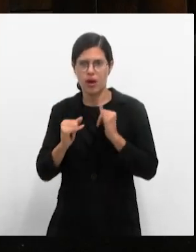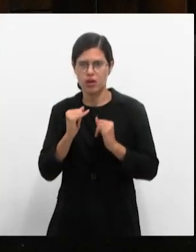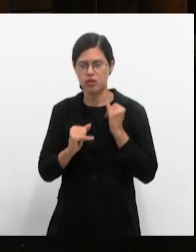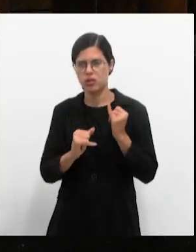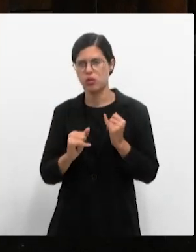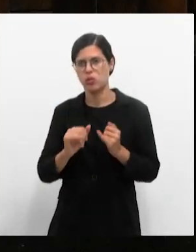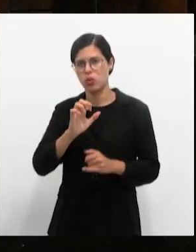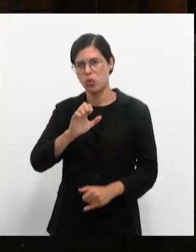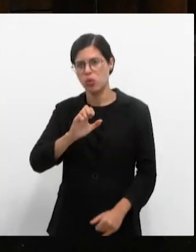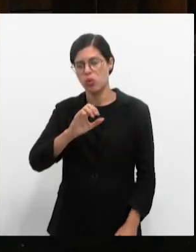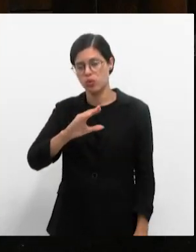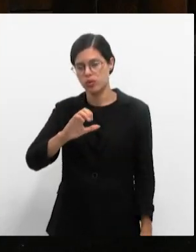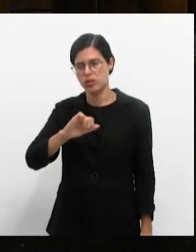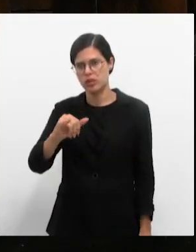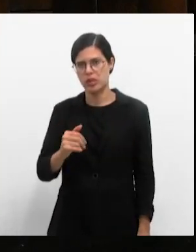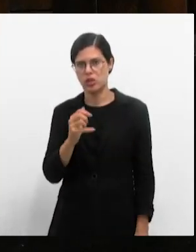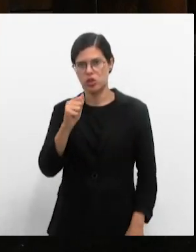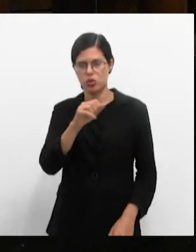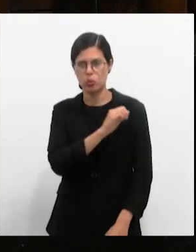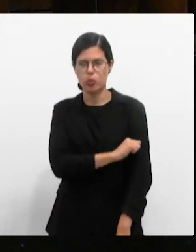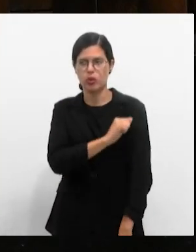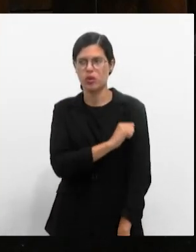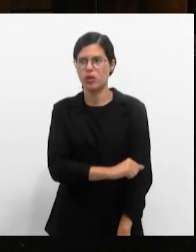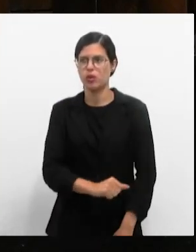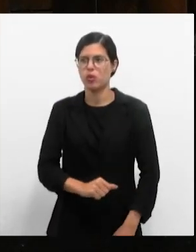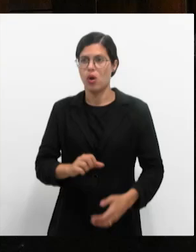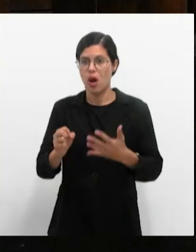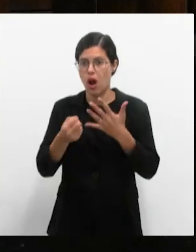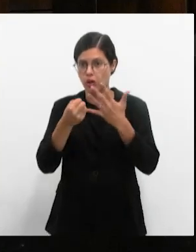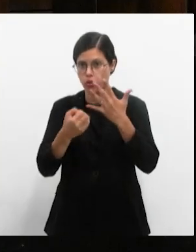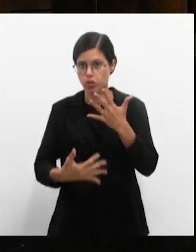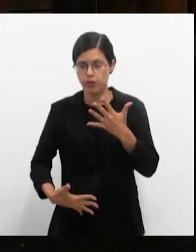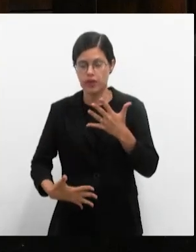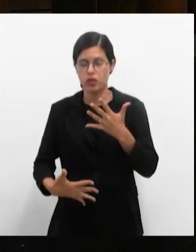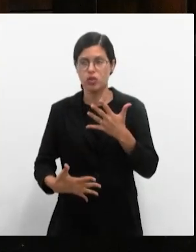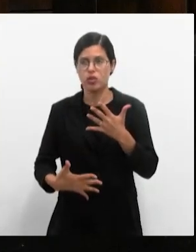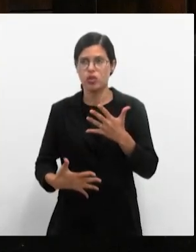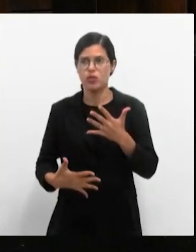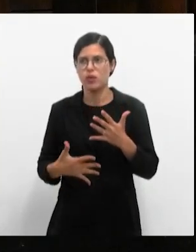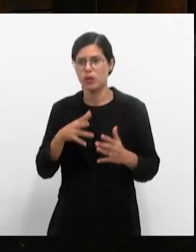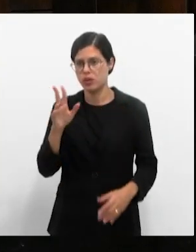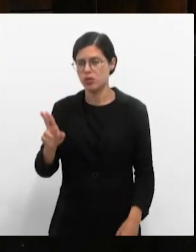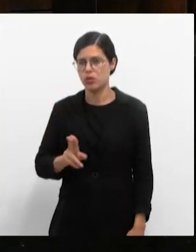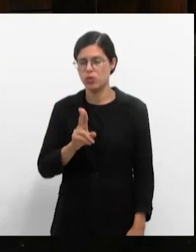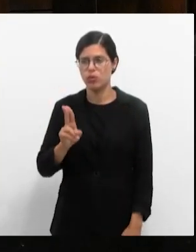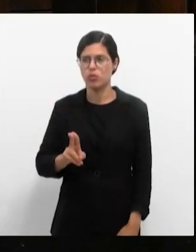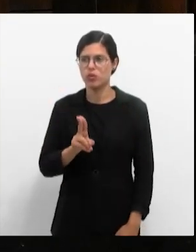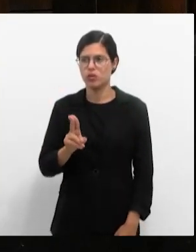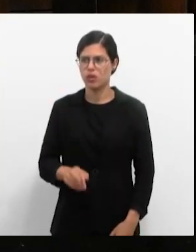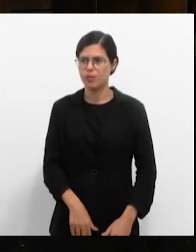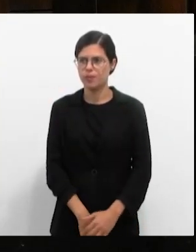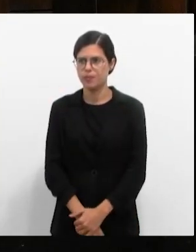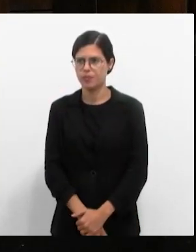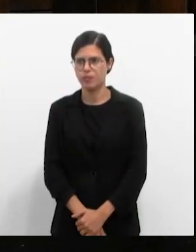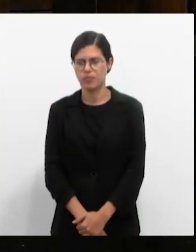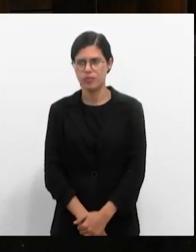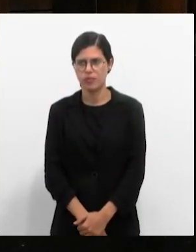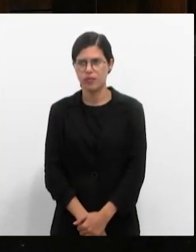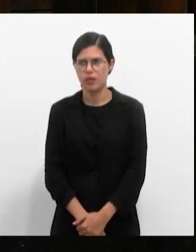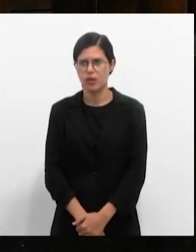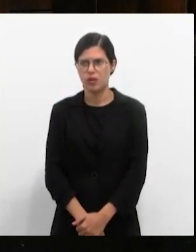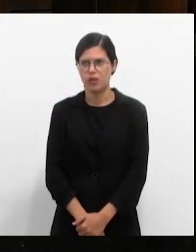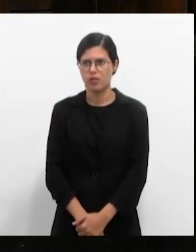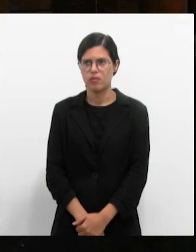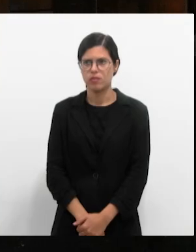SEJA do Rio de Janeiro. A justificativa que se utiliza é